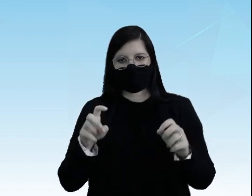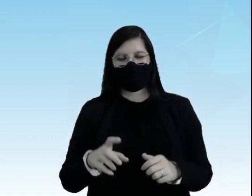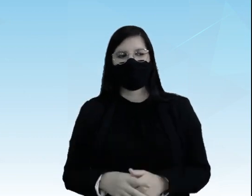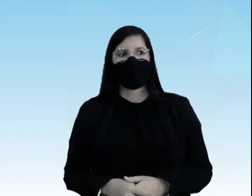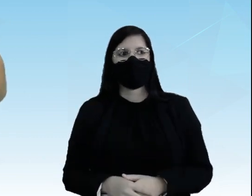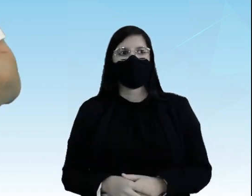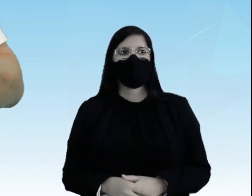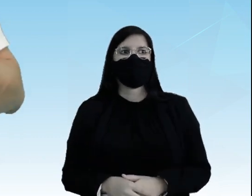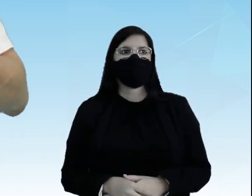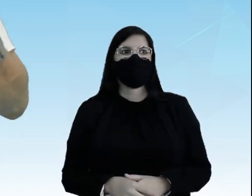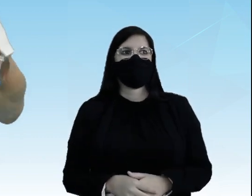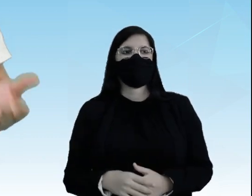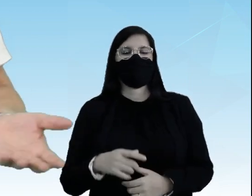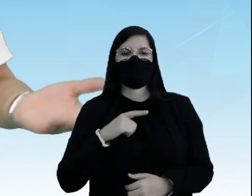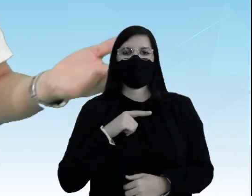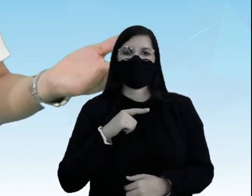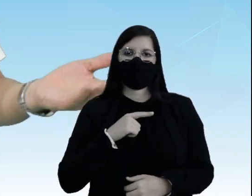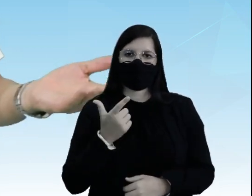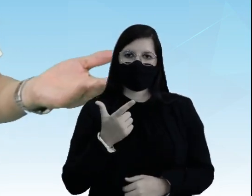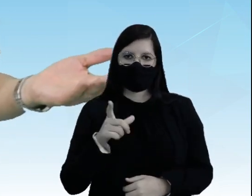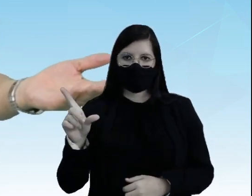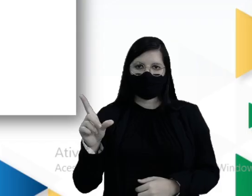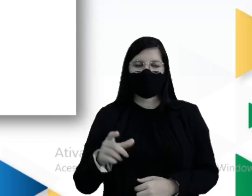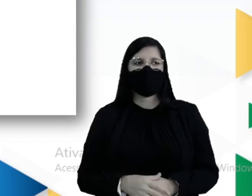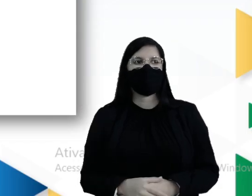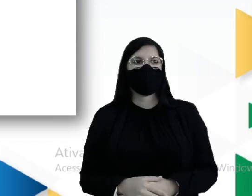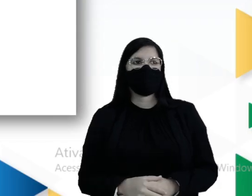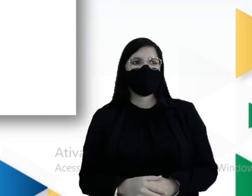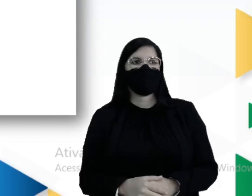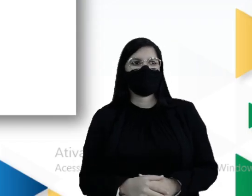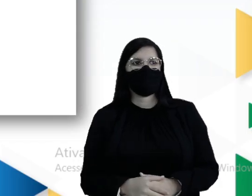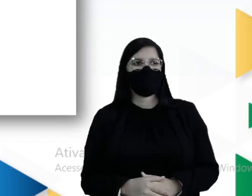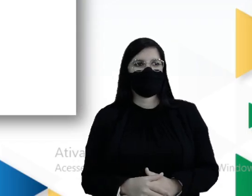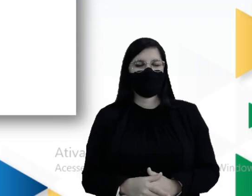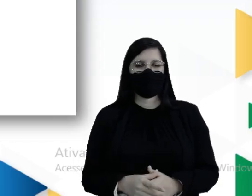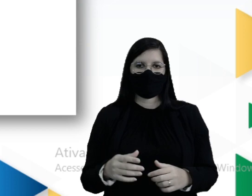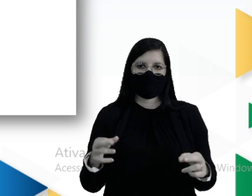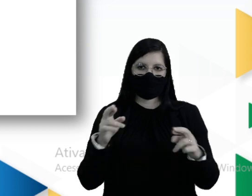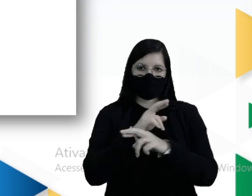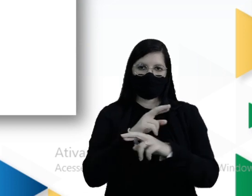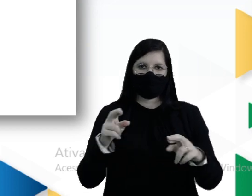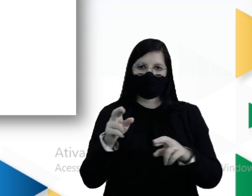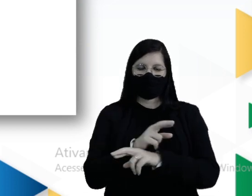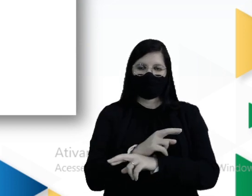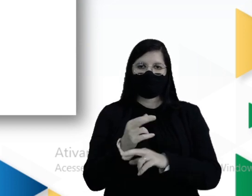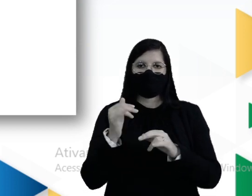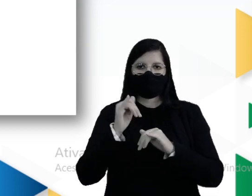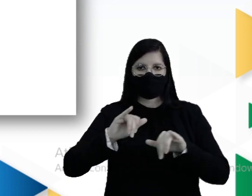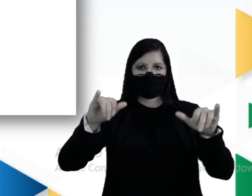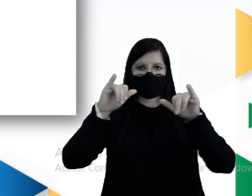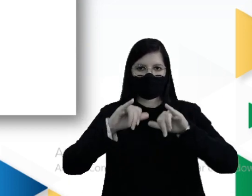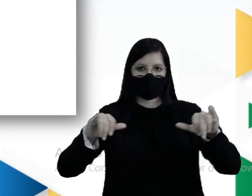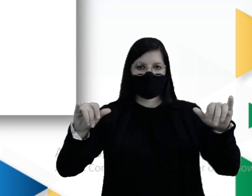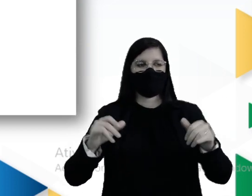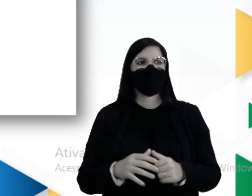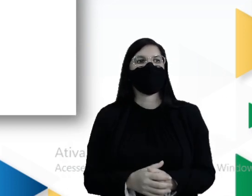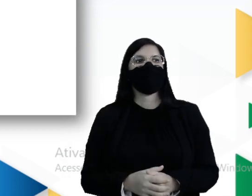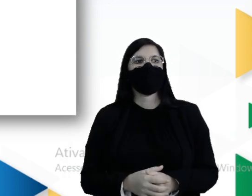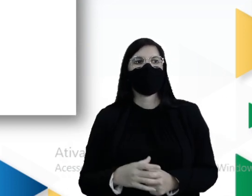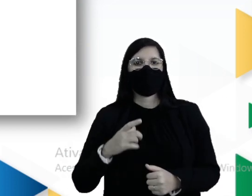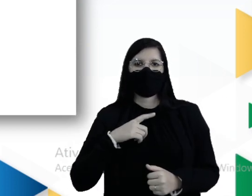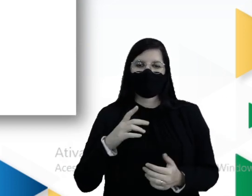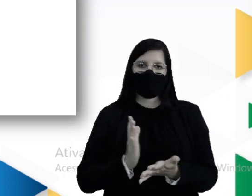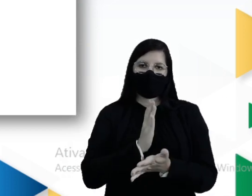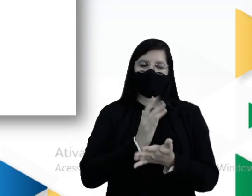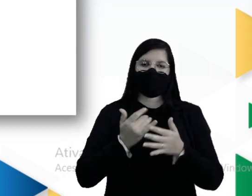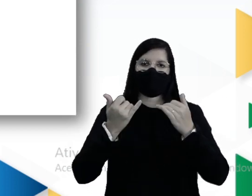assunto. E aqui eu tenho outro ponto. Olhando aqui, nós temos a relação entre as informações. Existem